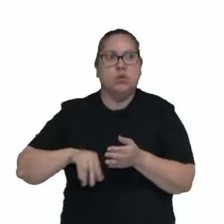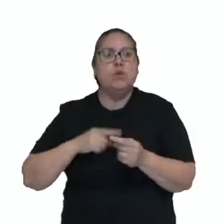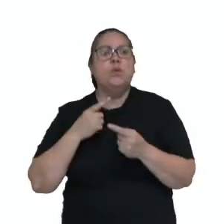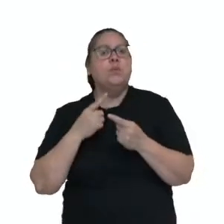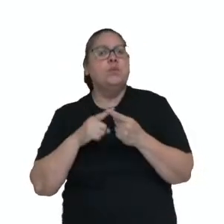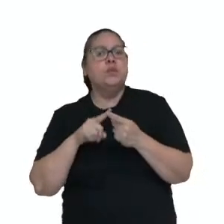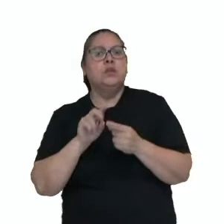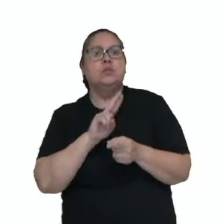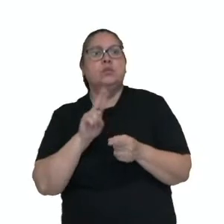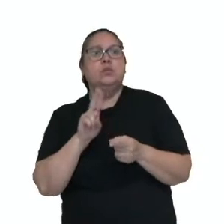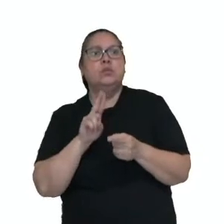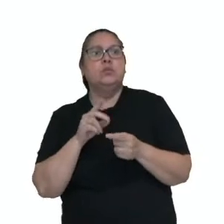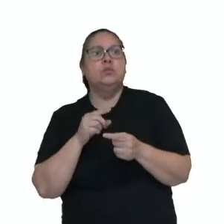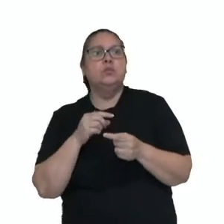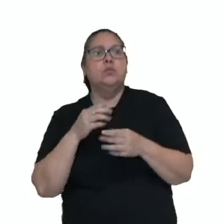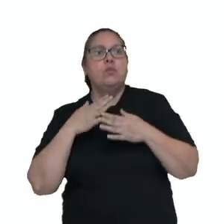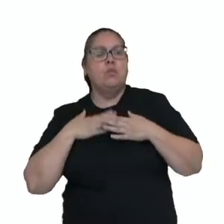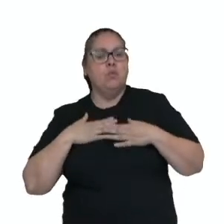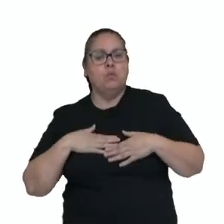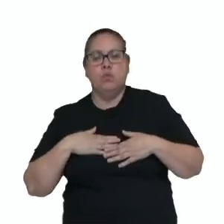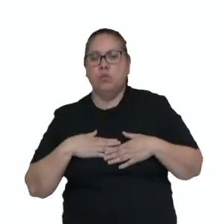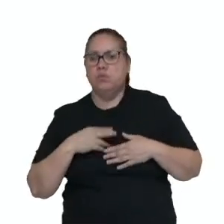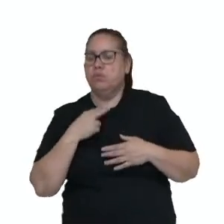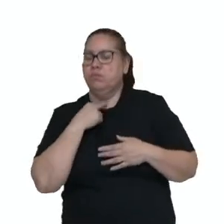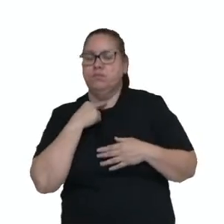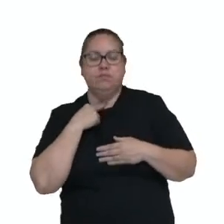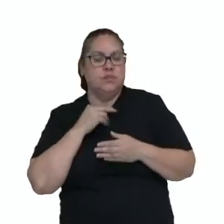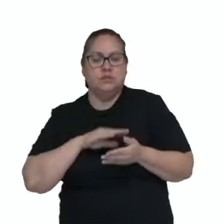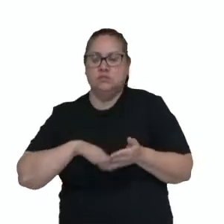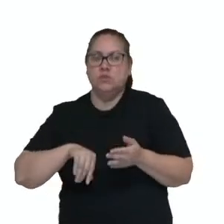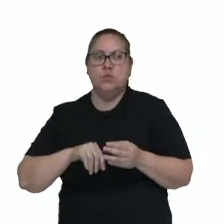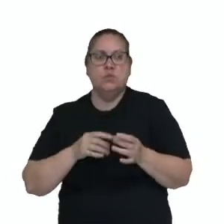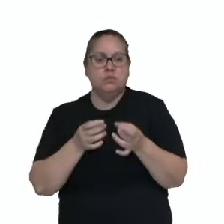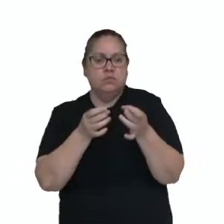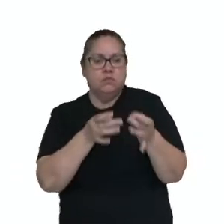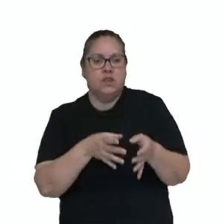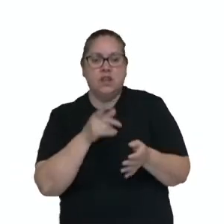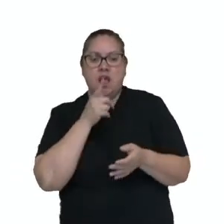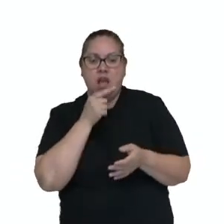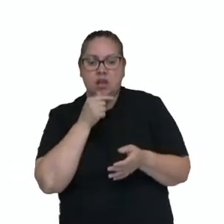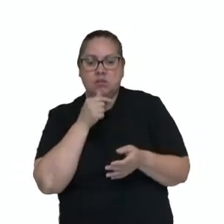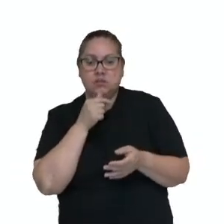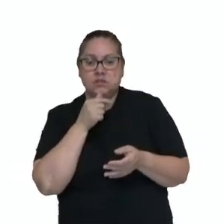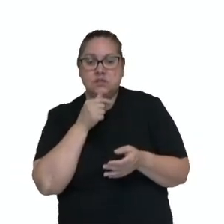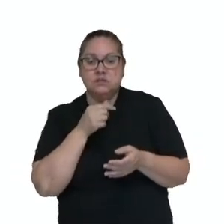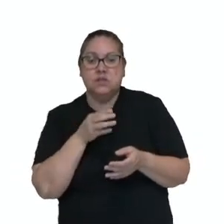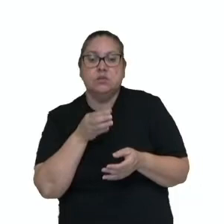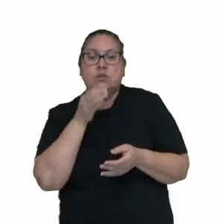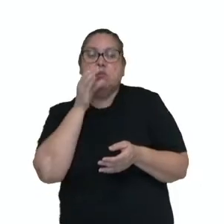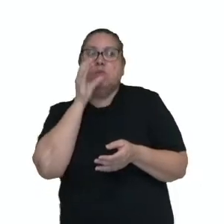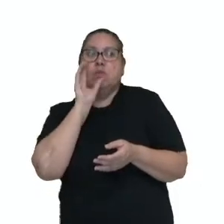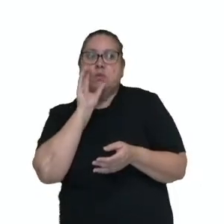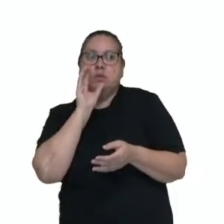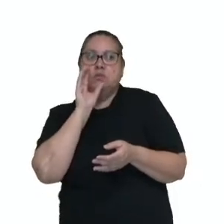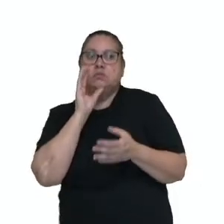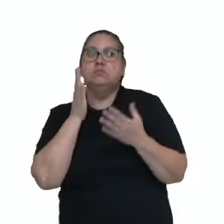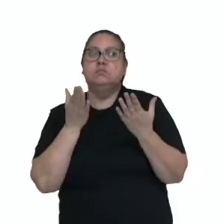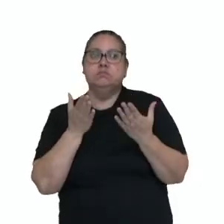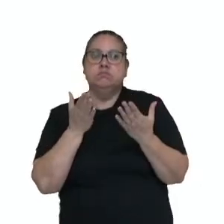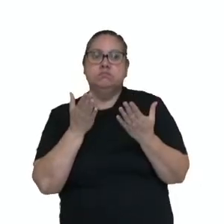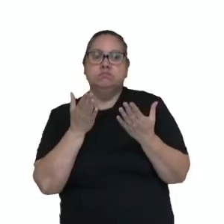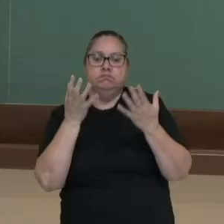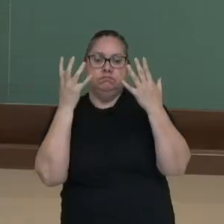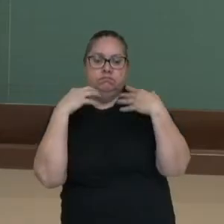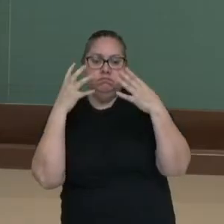diz esse nome? Porque o organismo não é capaz de eliminar. Quando lançados na água, se essa água for consumida de alguma forma,